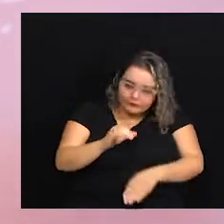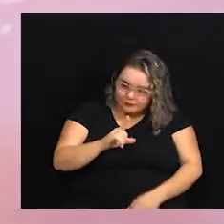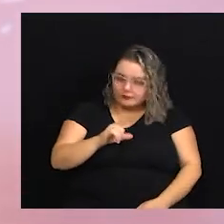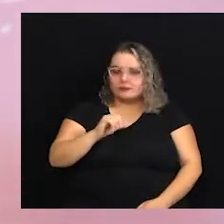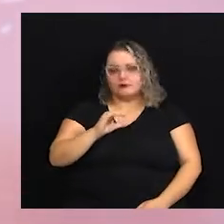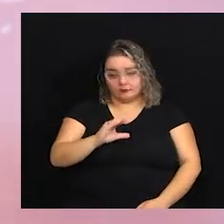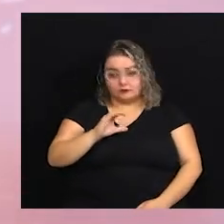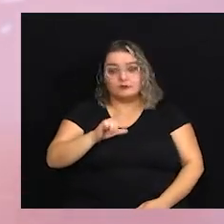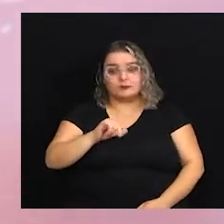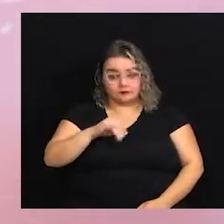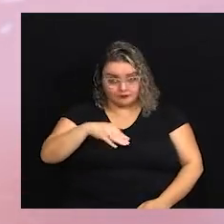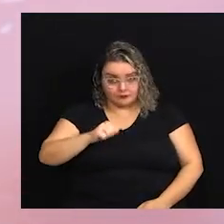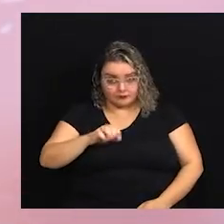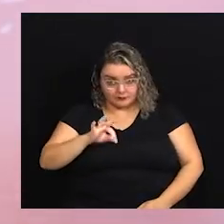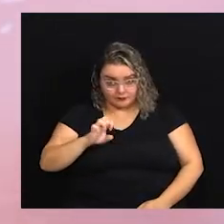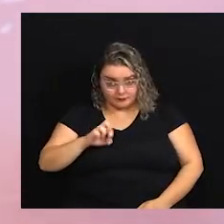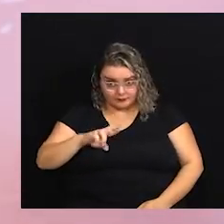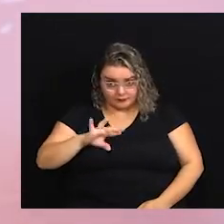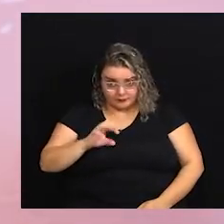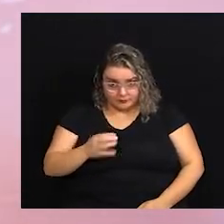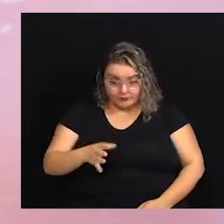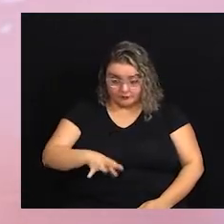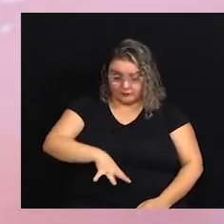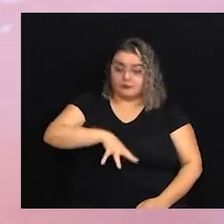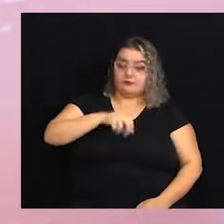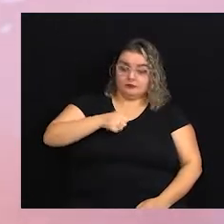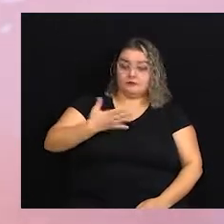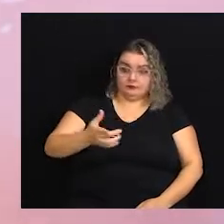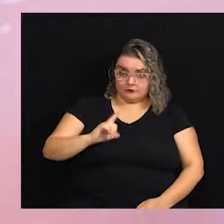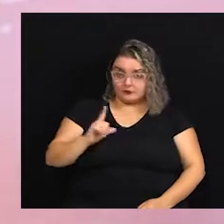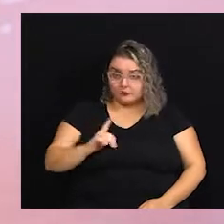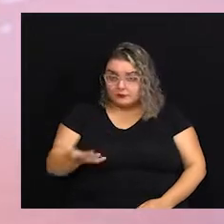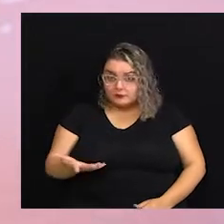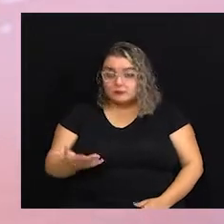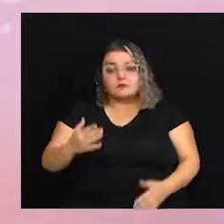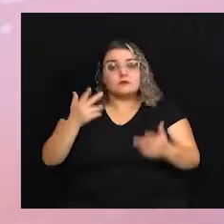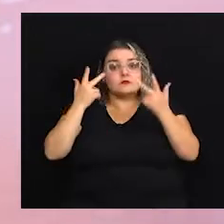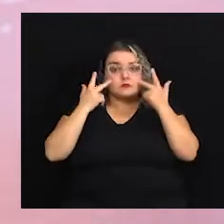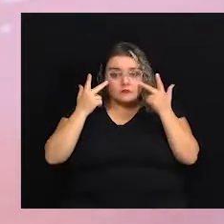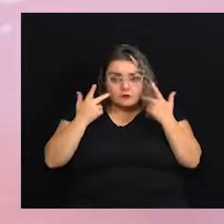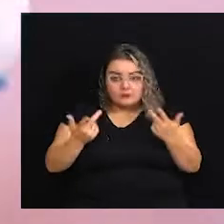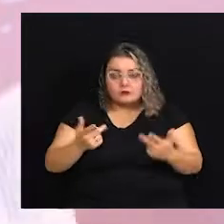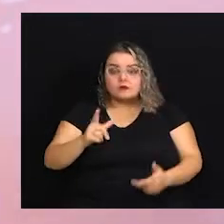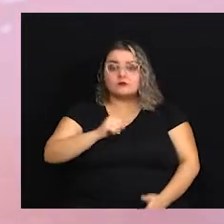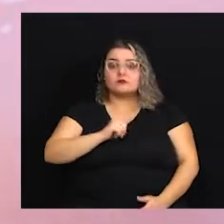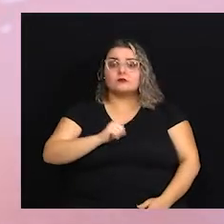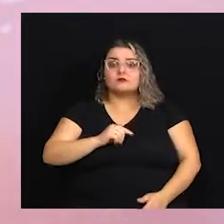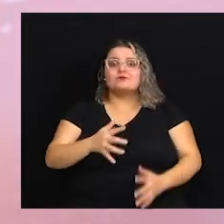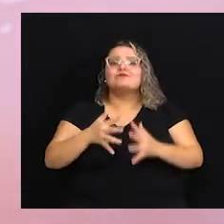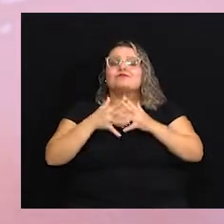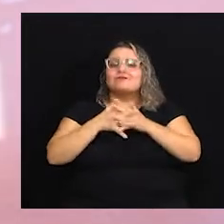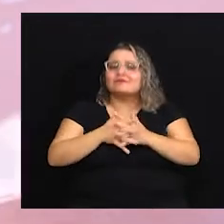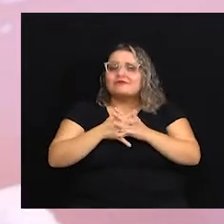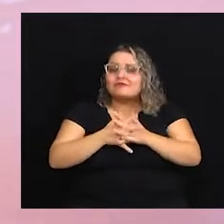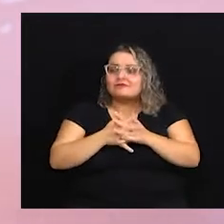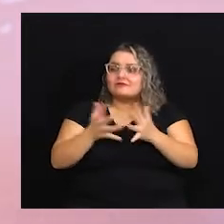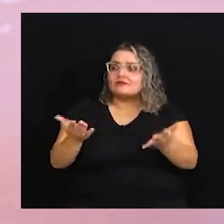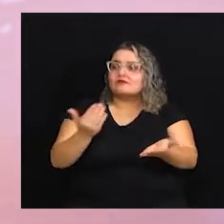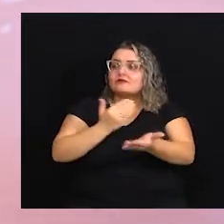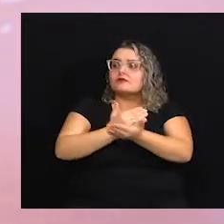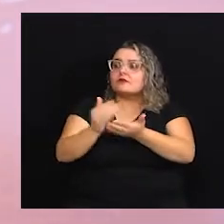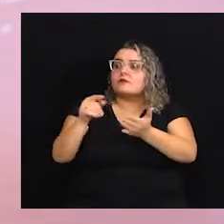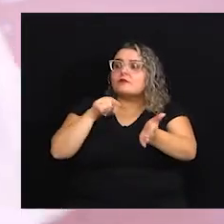entrar na menopausa, mas mesmo assim, sendo tão comum para a vida da mulher, tem muita confusão. Então, eu já começo